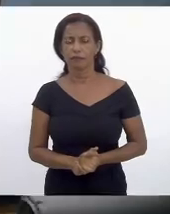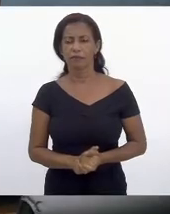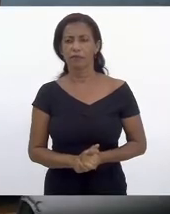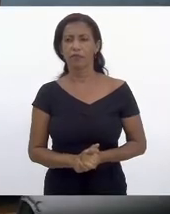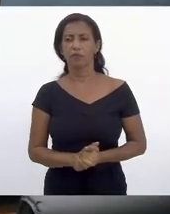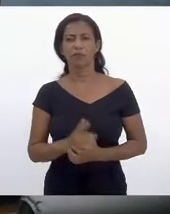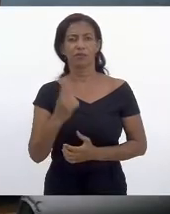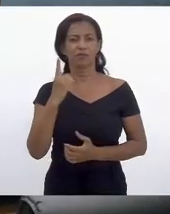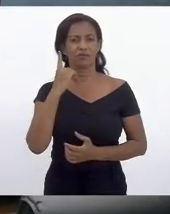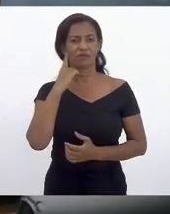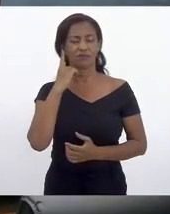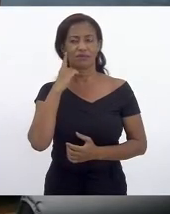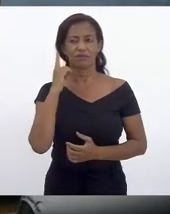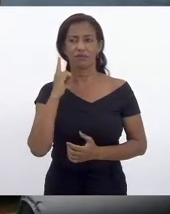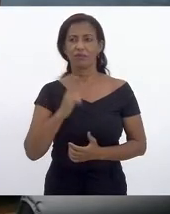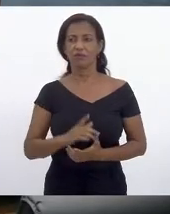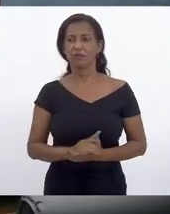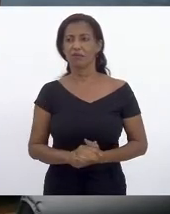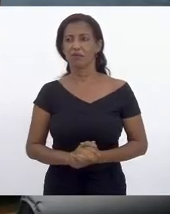Deputada, não estamos ouvindo.